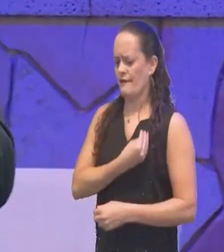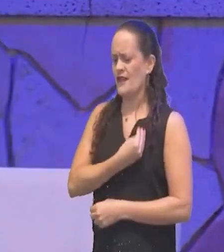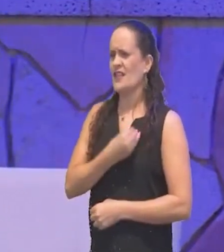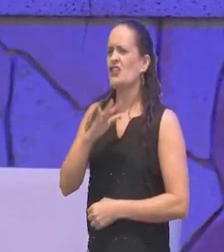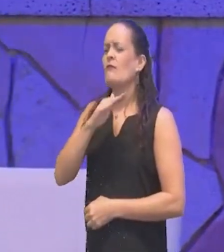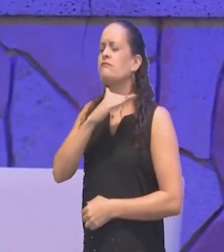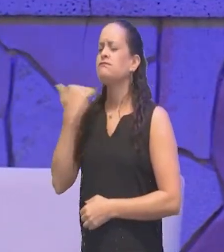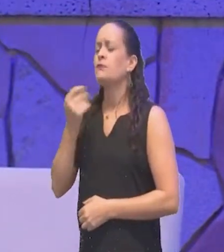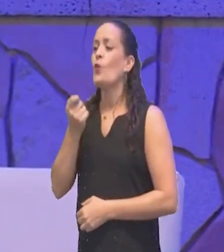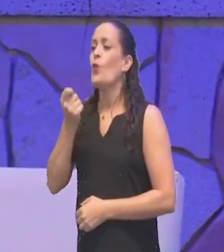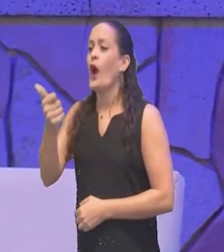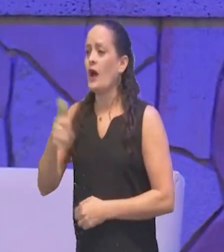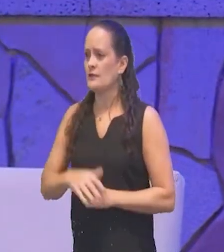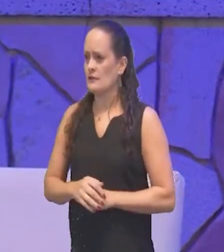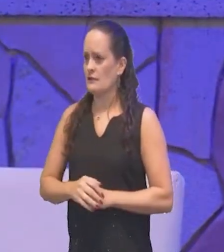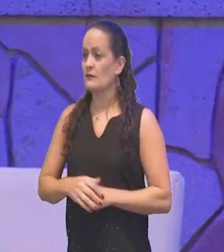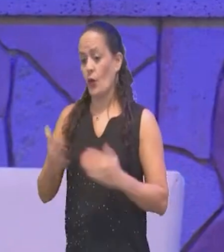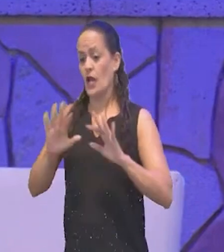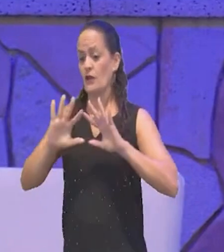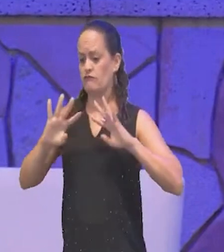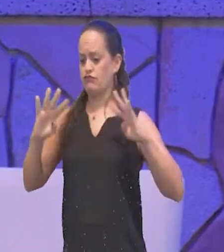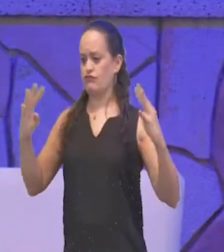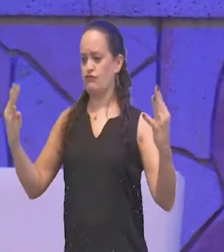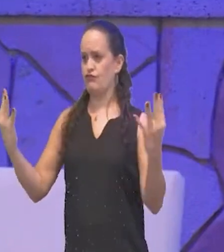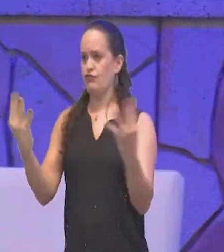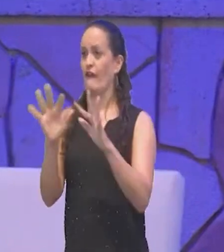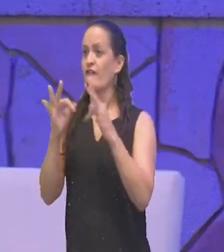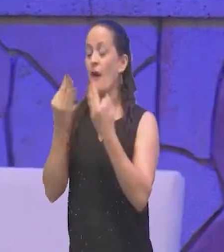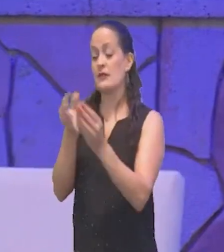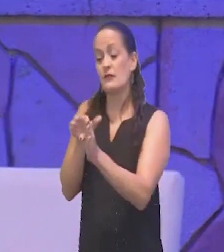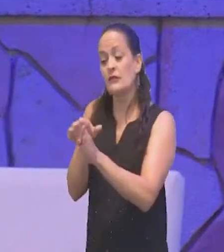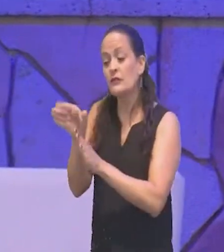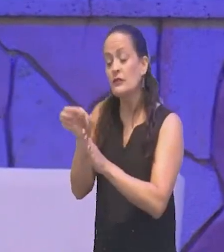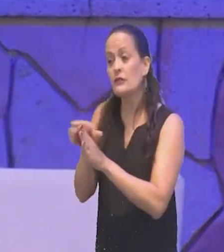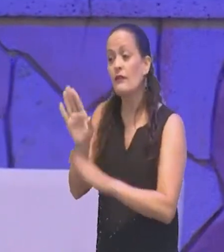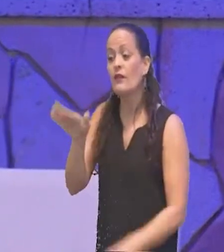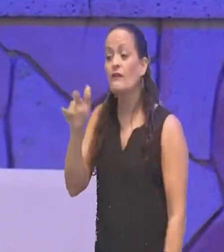reúne então o povo, dá as últimas instruções e diz assim, olha, o